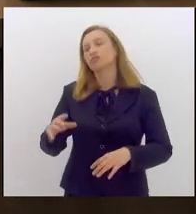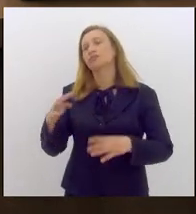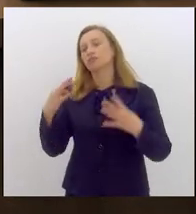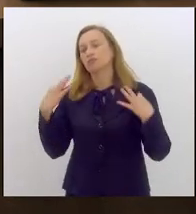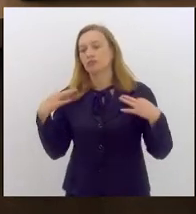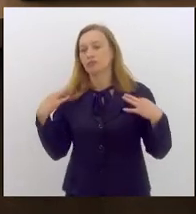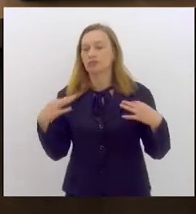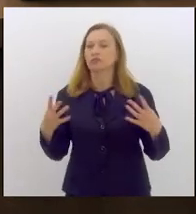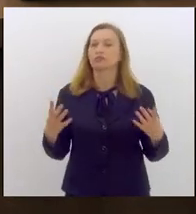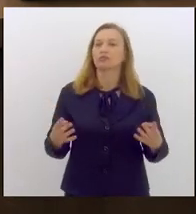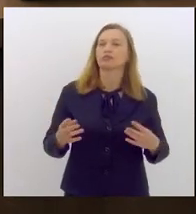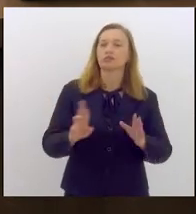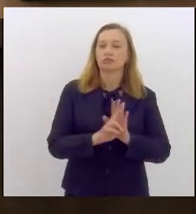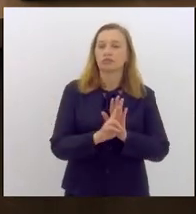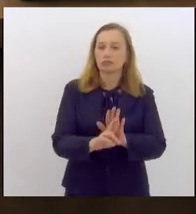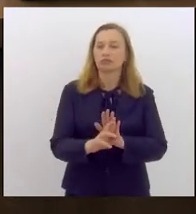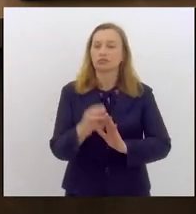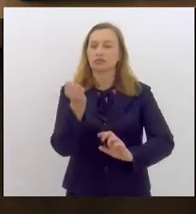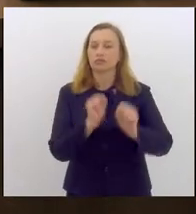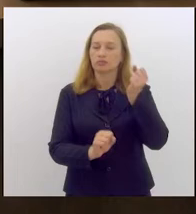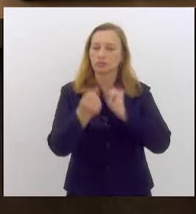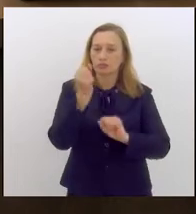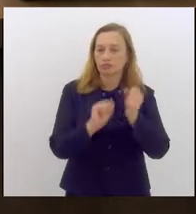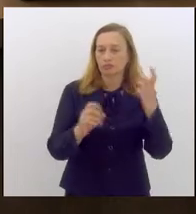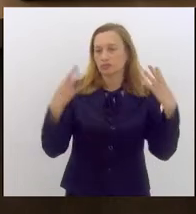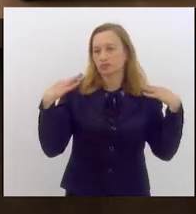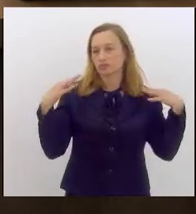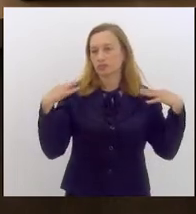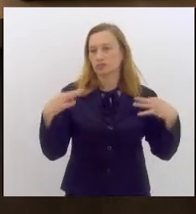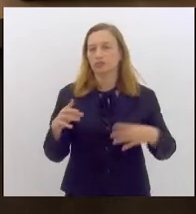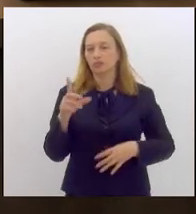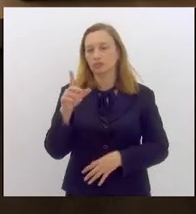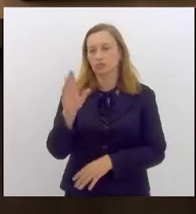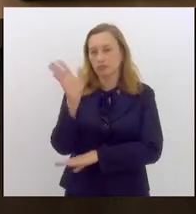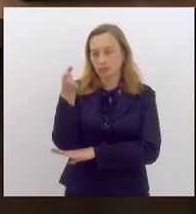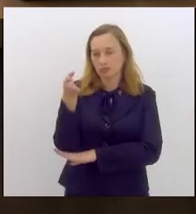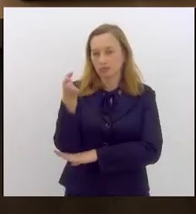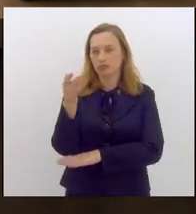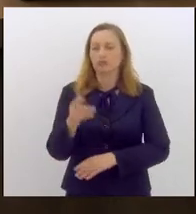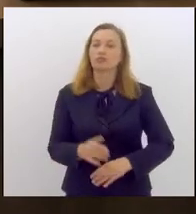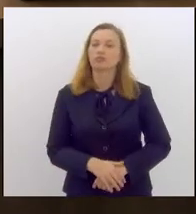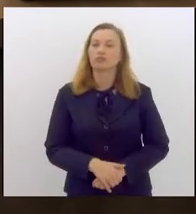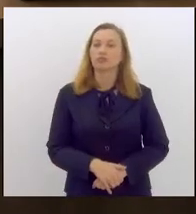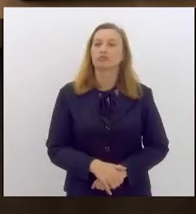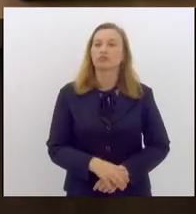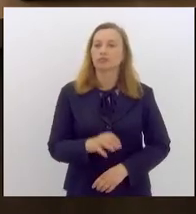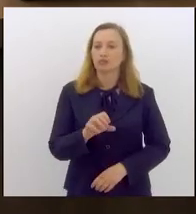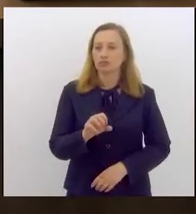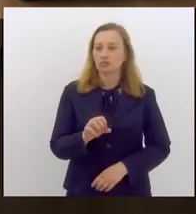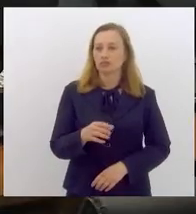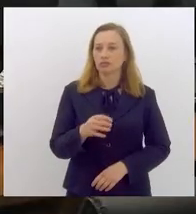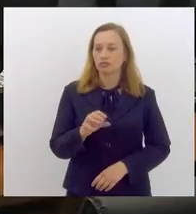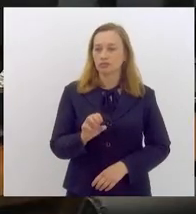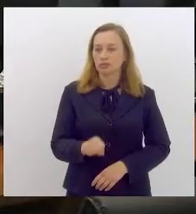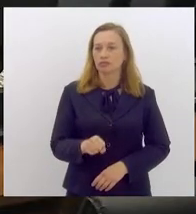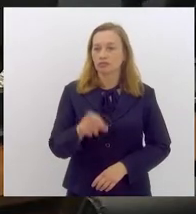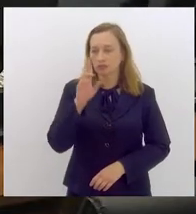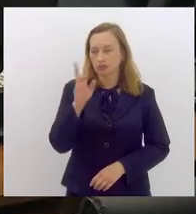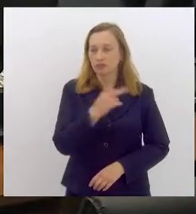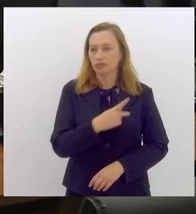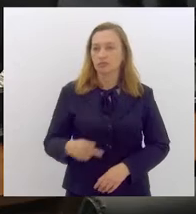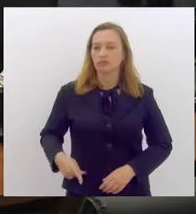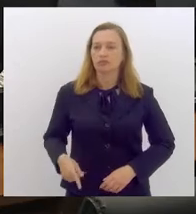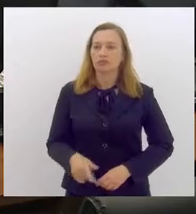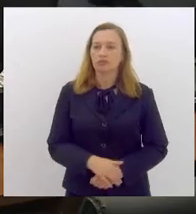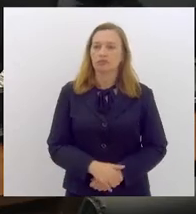os representantes das indústrias turísticas e hoteleiros. É o parecer, senhora presidente.